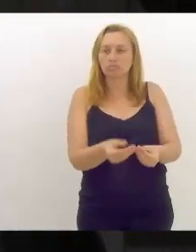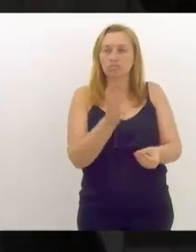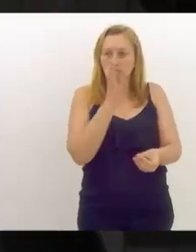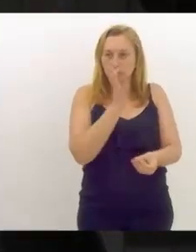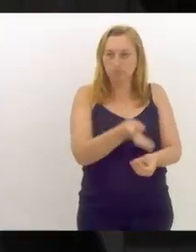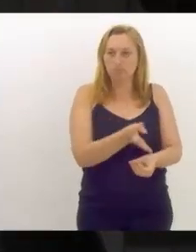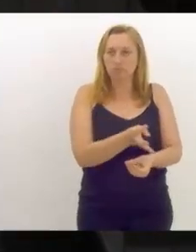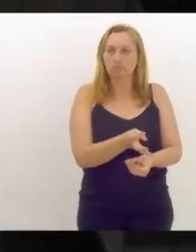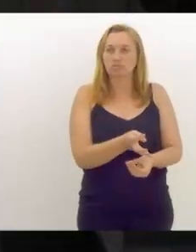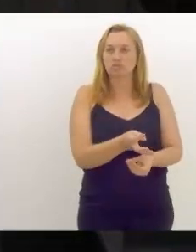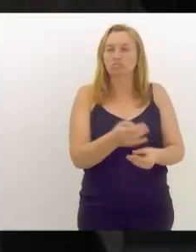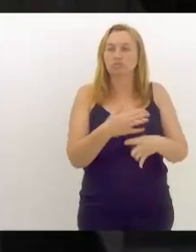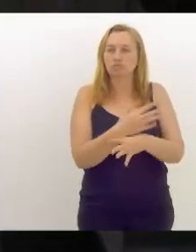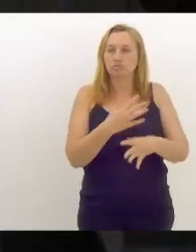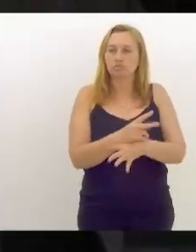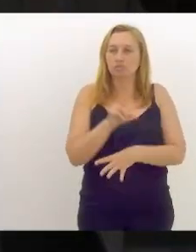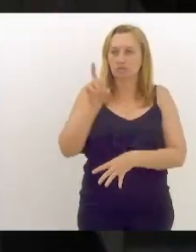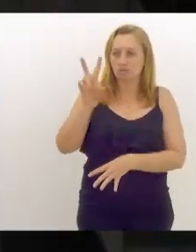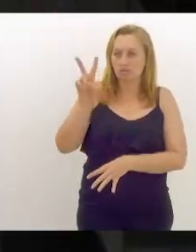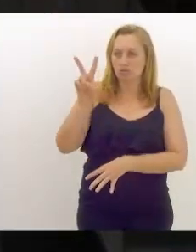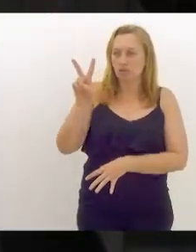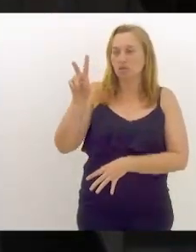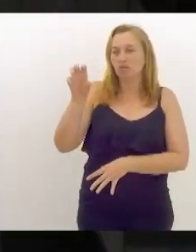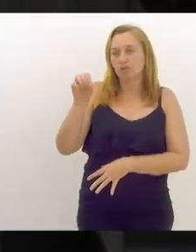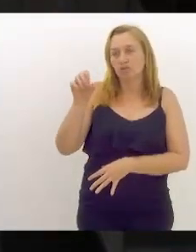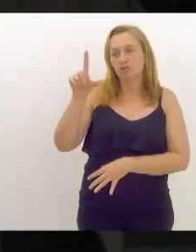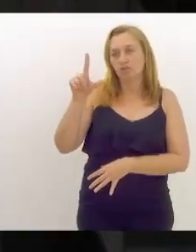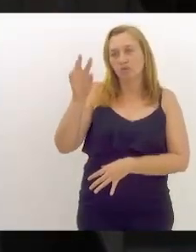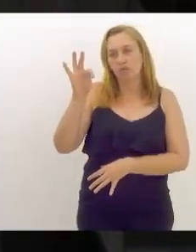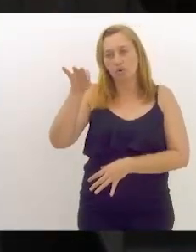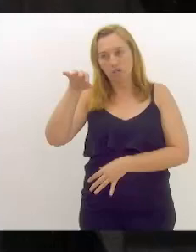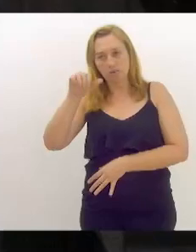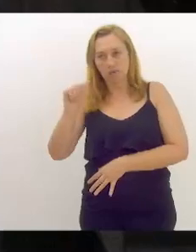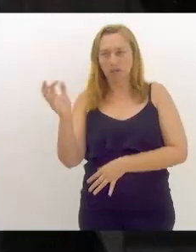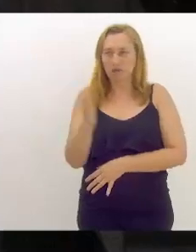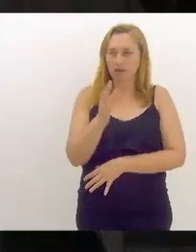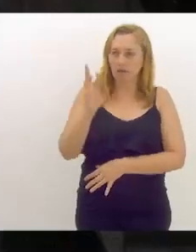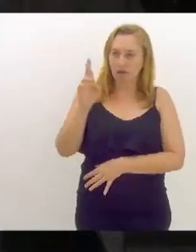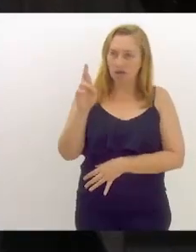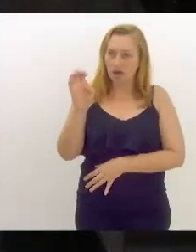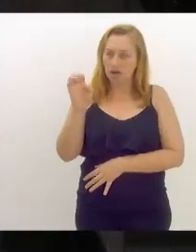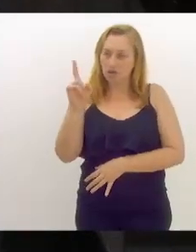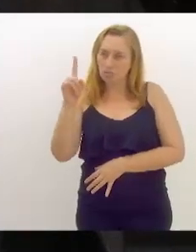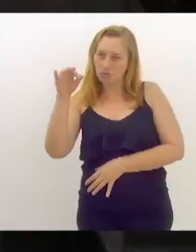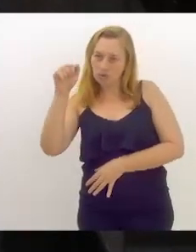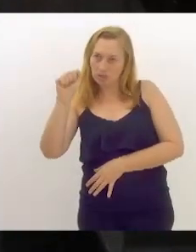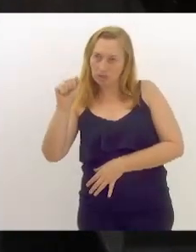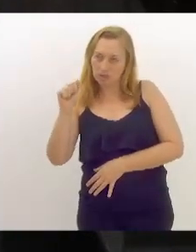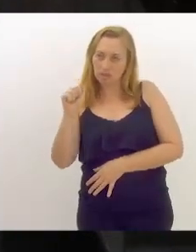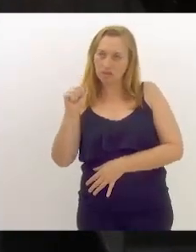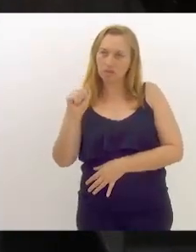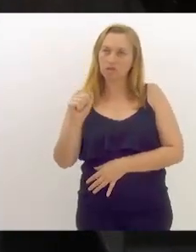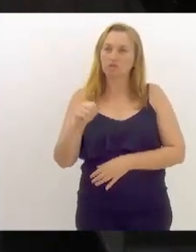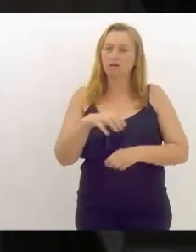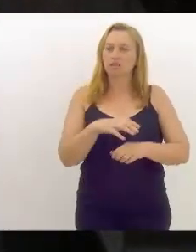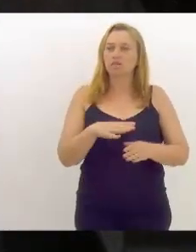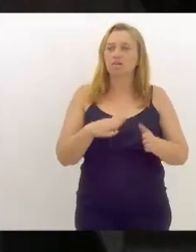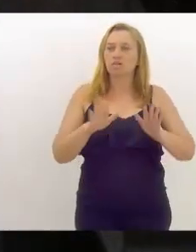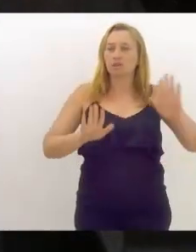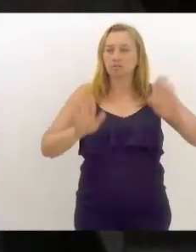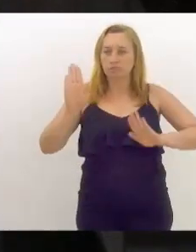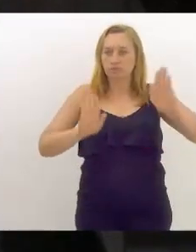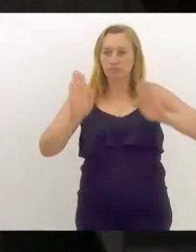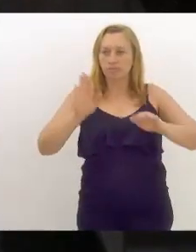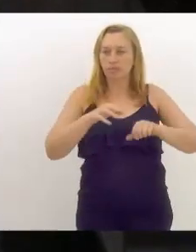denúncia para que a cidade de Volta Redonda realize o mais breve possível uma licitação de transporte público.